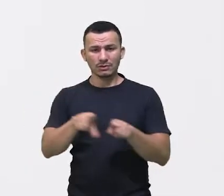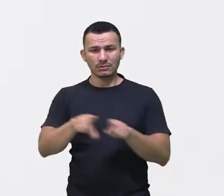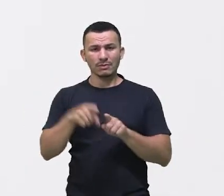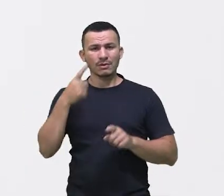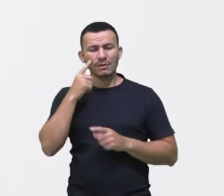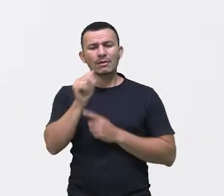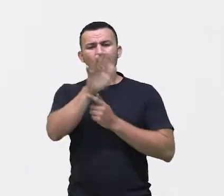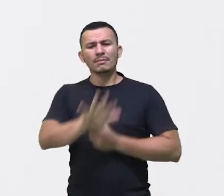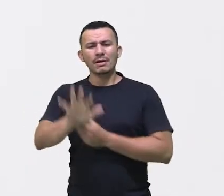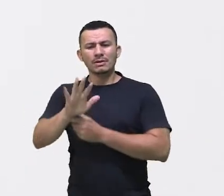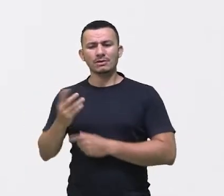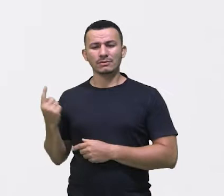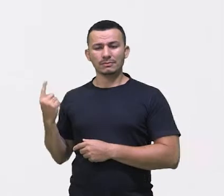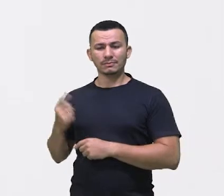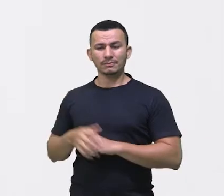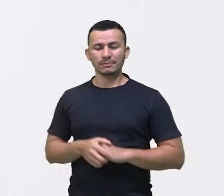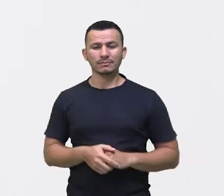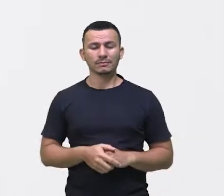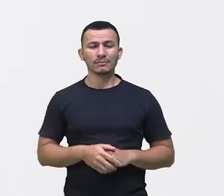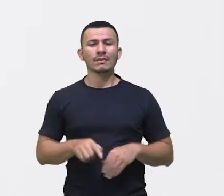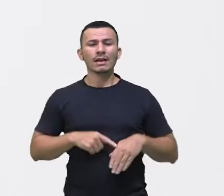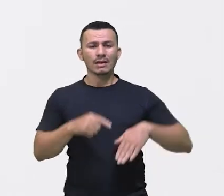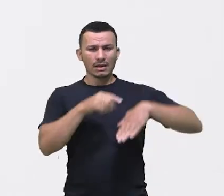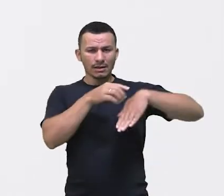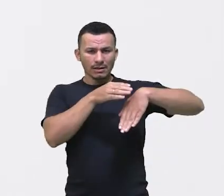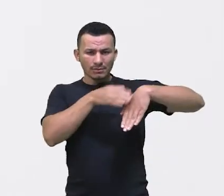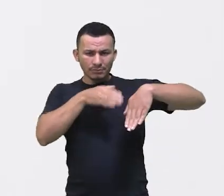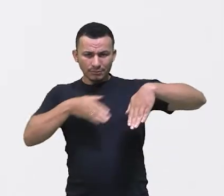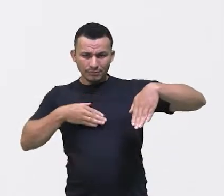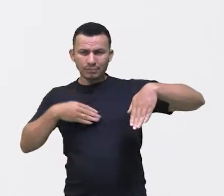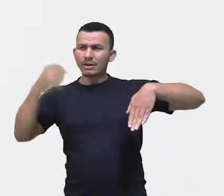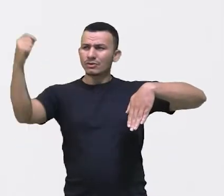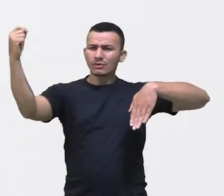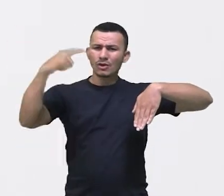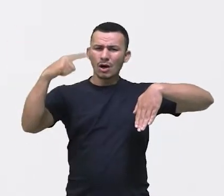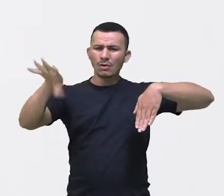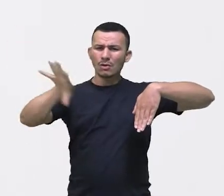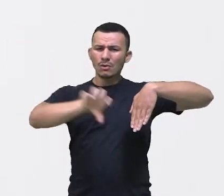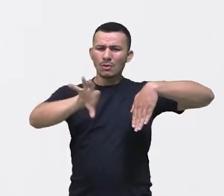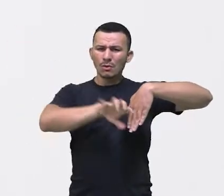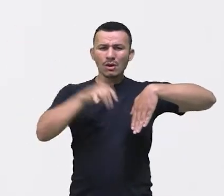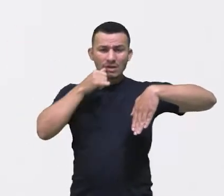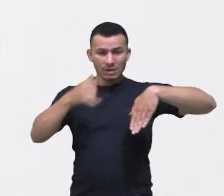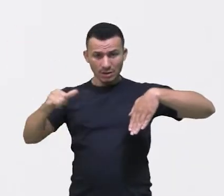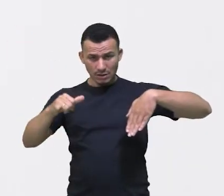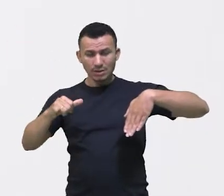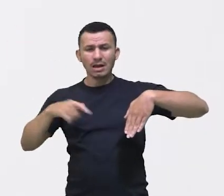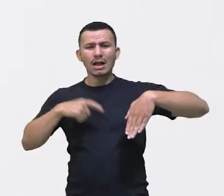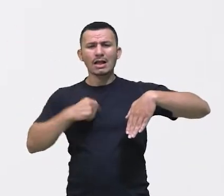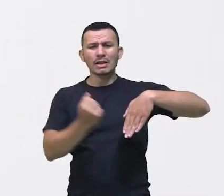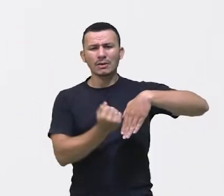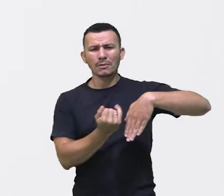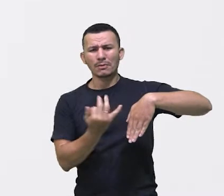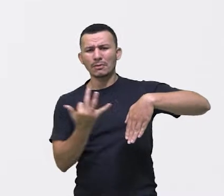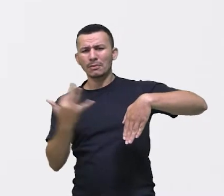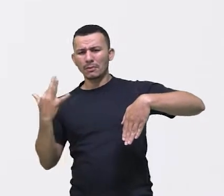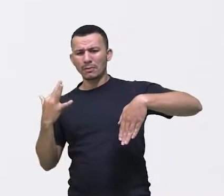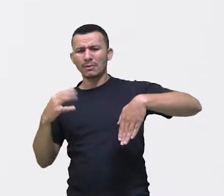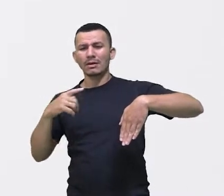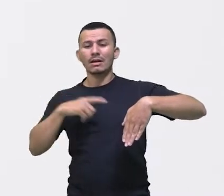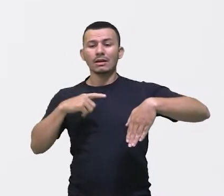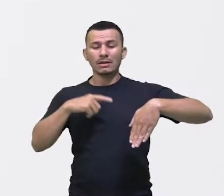imagem. Eu tenho aqui, ó, a energia solar através dos painéis solares. Eu tenho aqui uma certa quantidade de